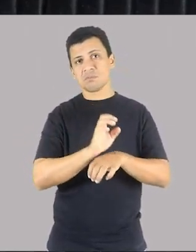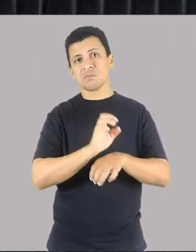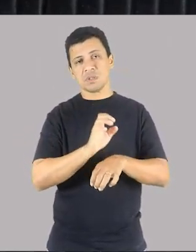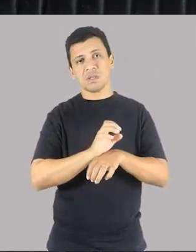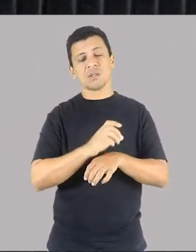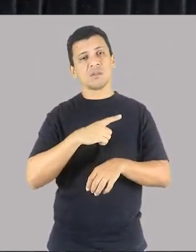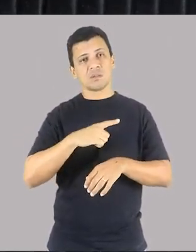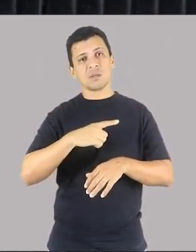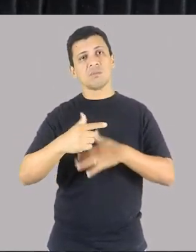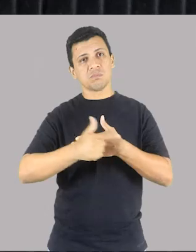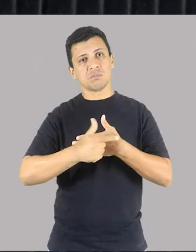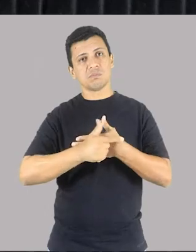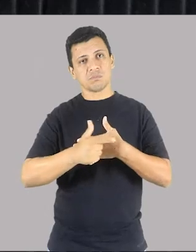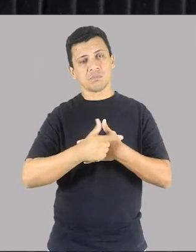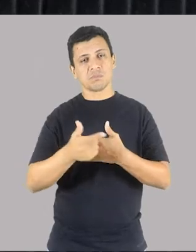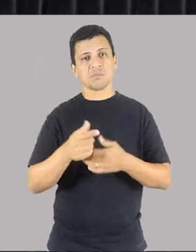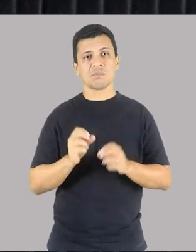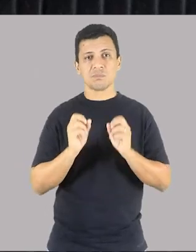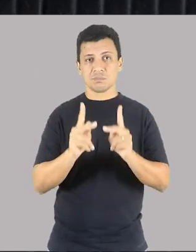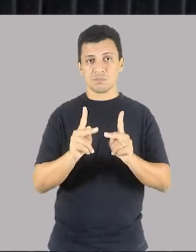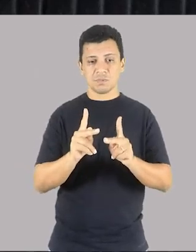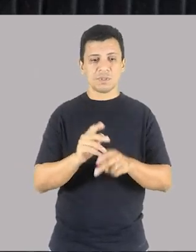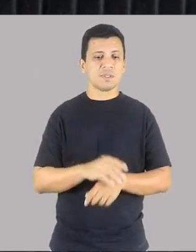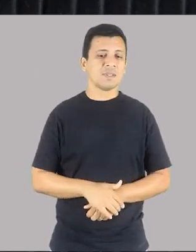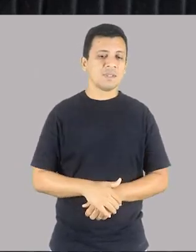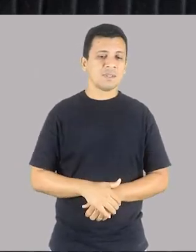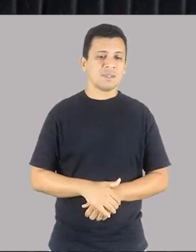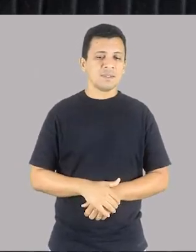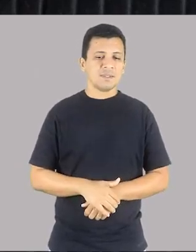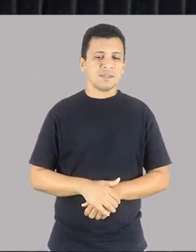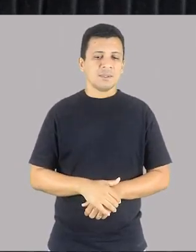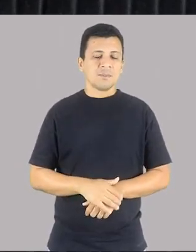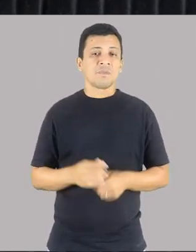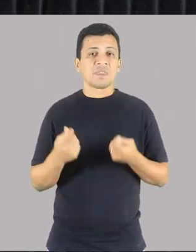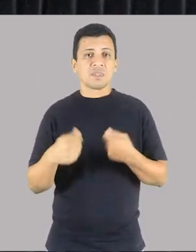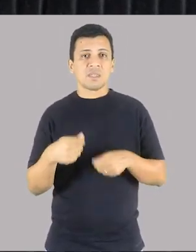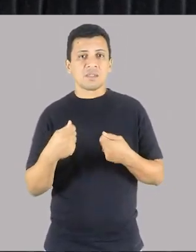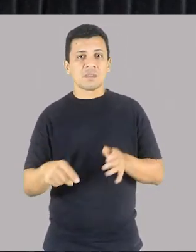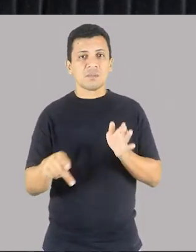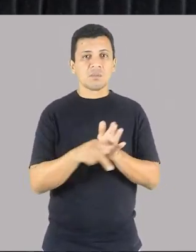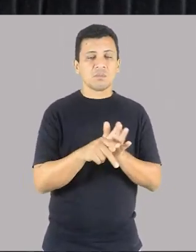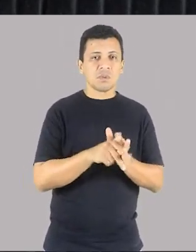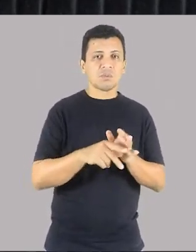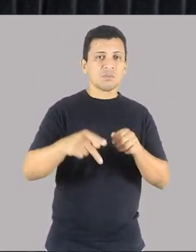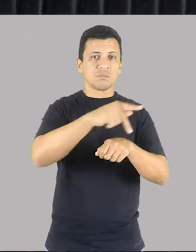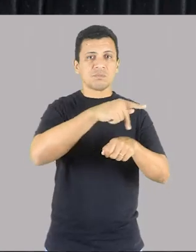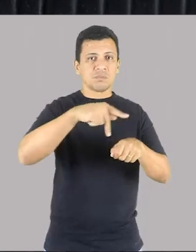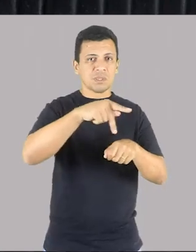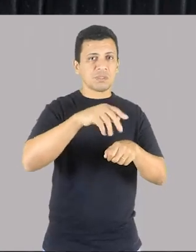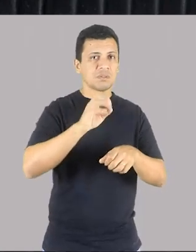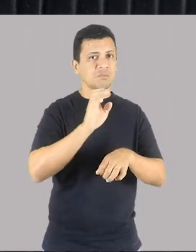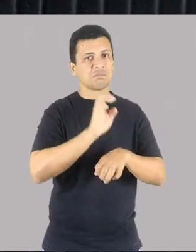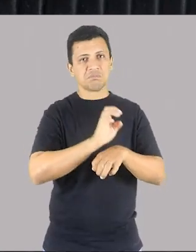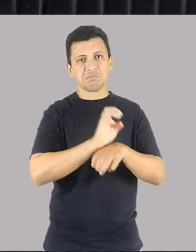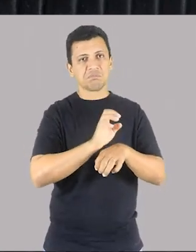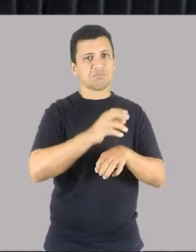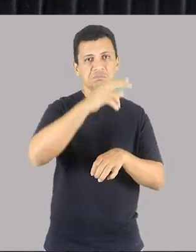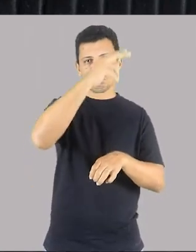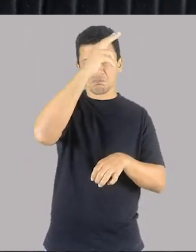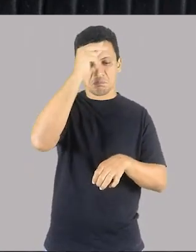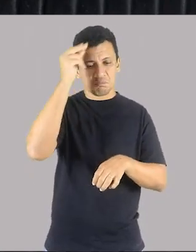atua, o Estado busca a sua atuação, perfeito? São as necessidades da máquina estatal, o interesse público secundário.